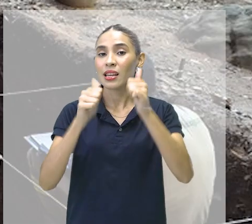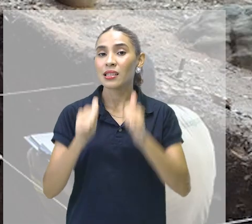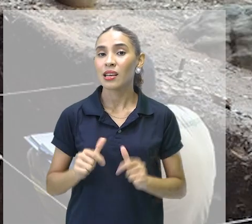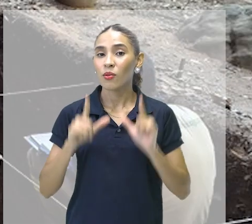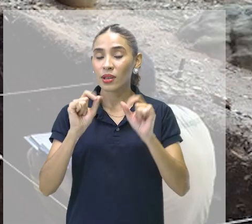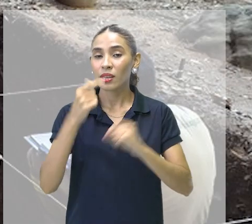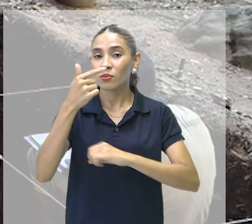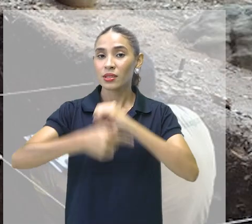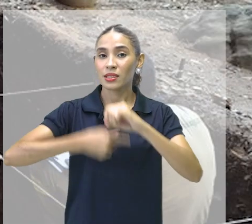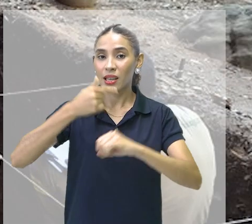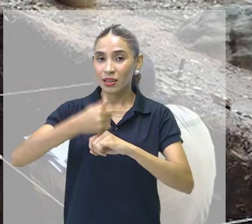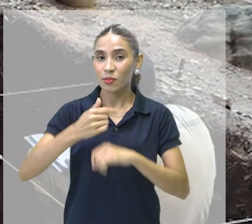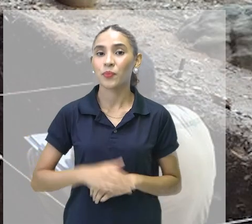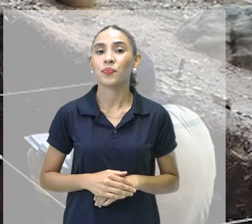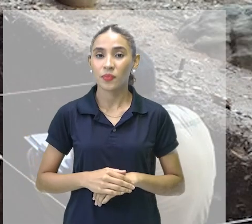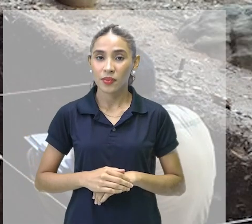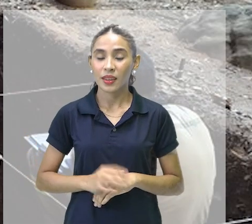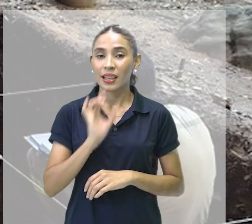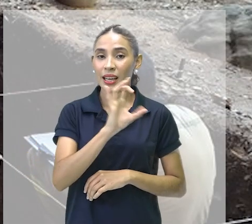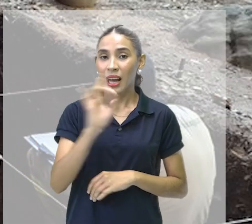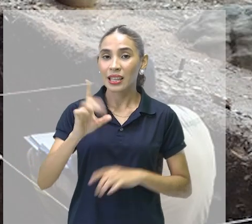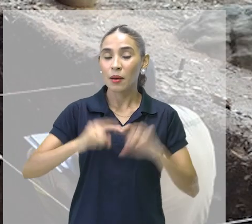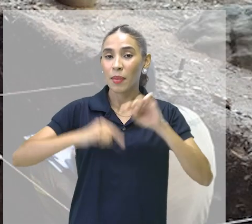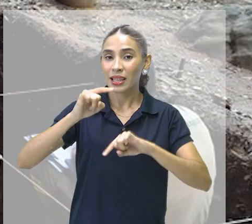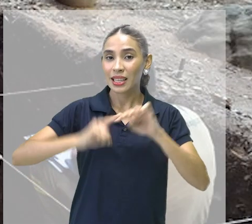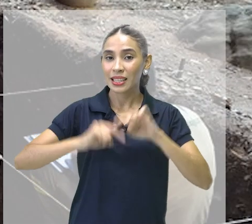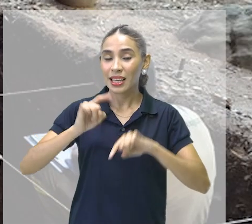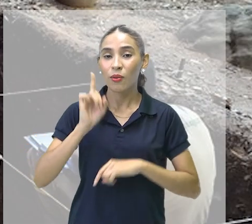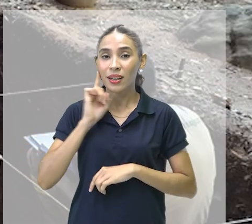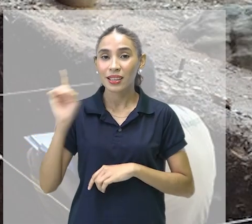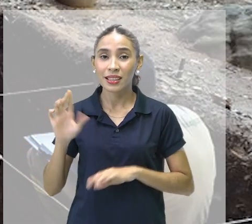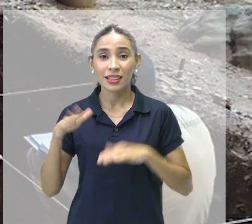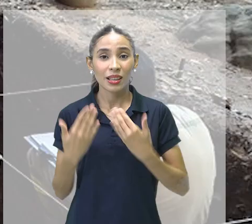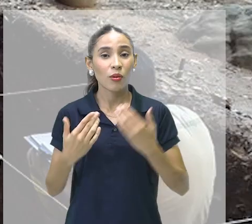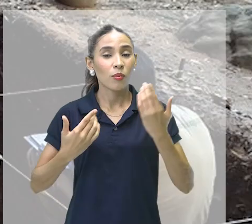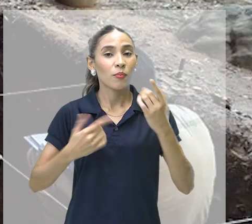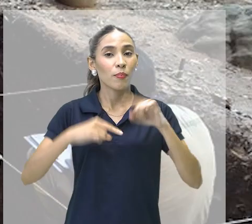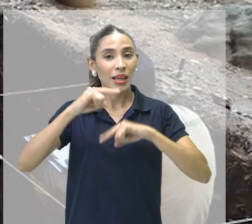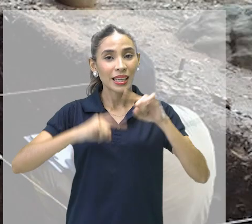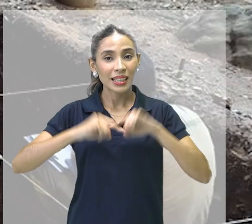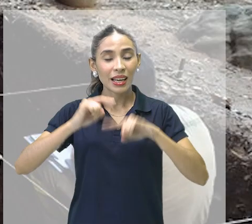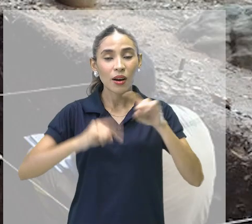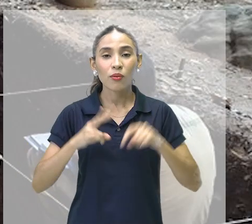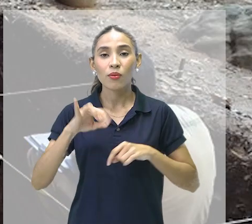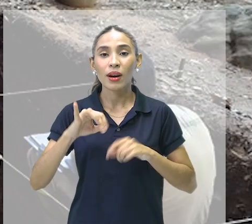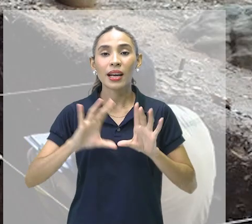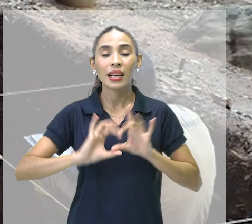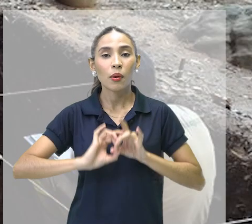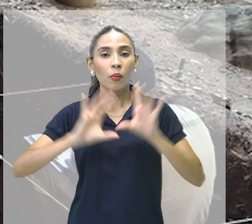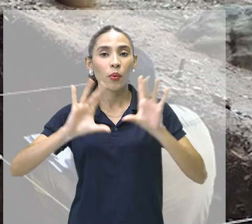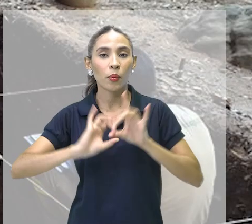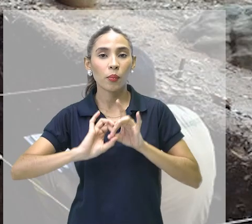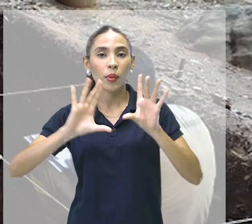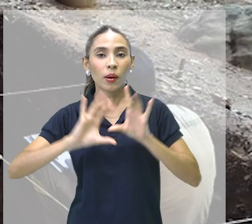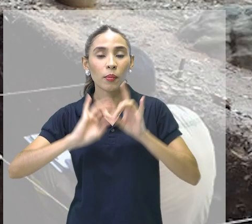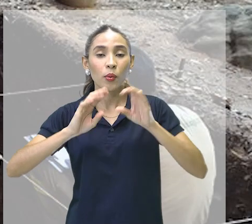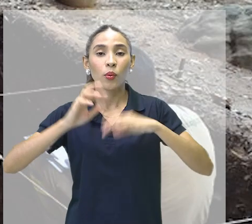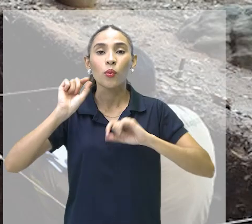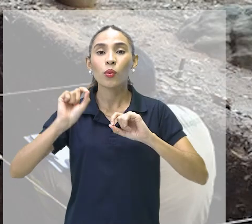analisar os átomos, tá, de cada objeto aqui, e esses objetos eles vão liberar ao longo do